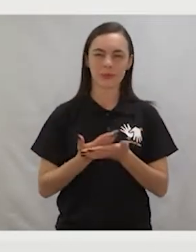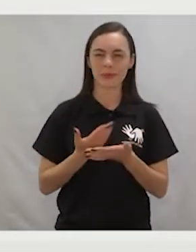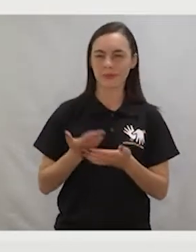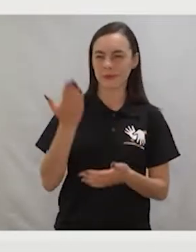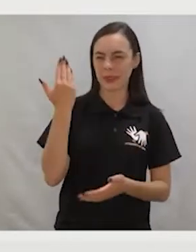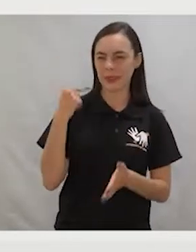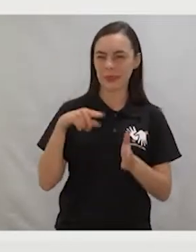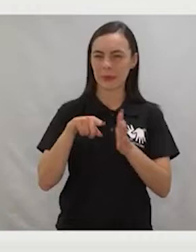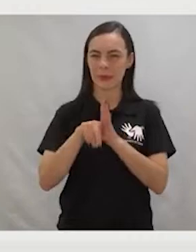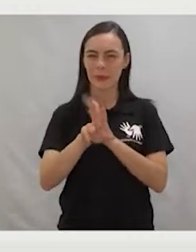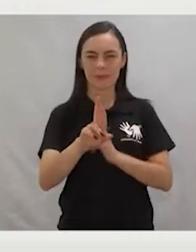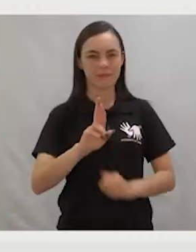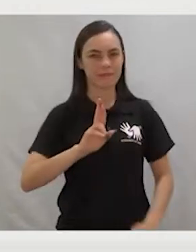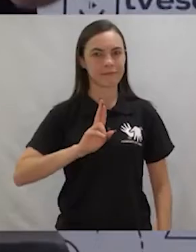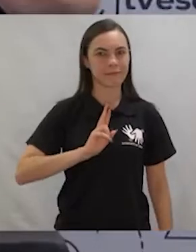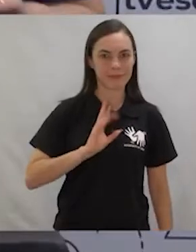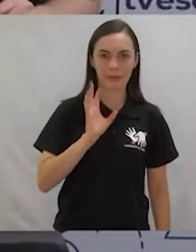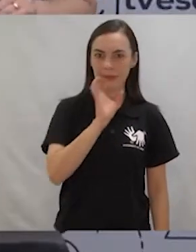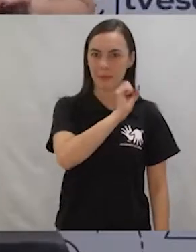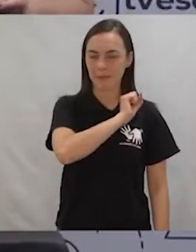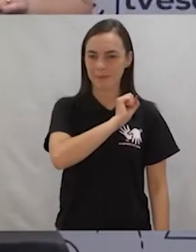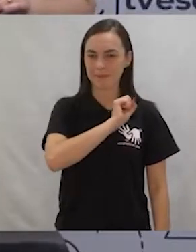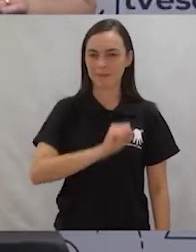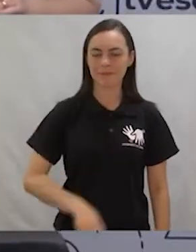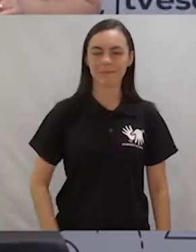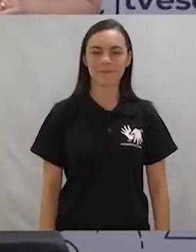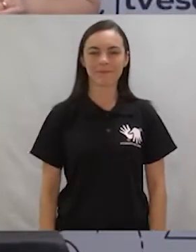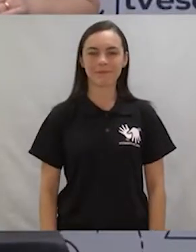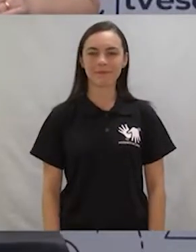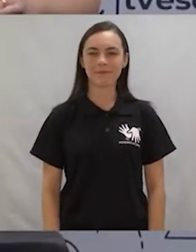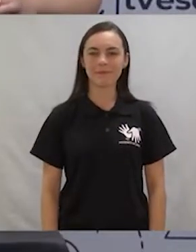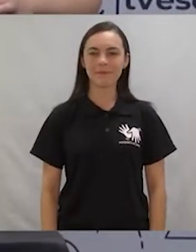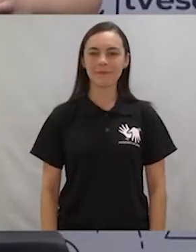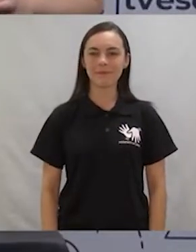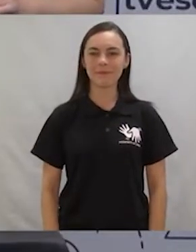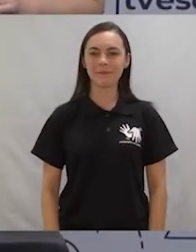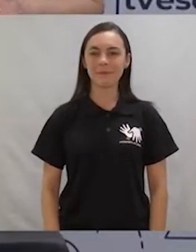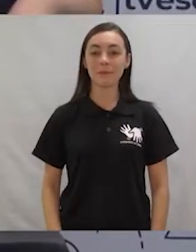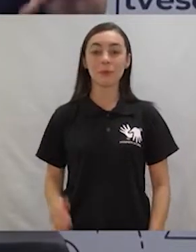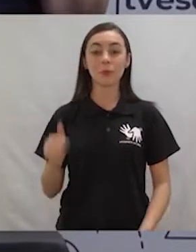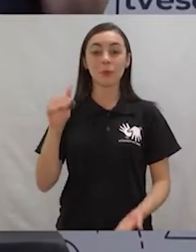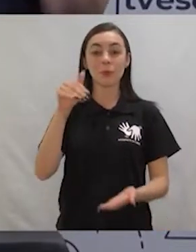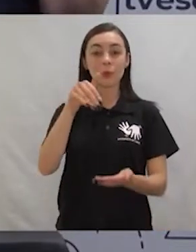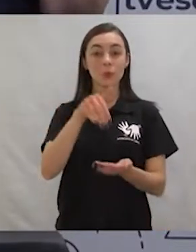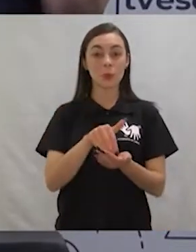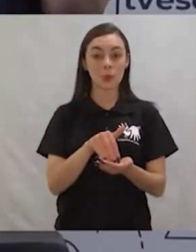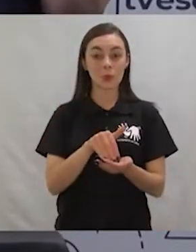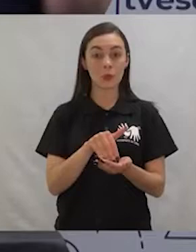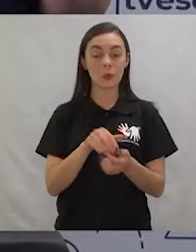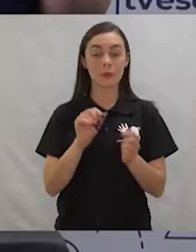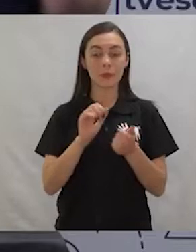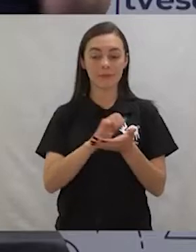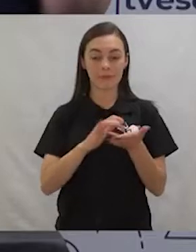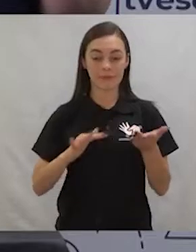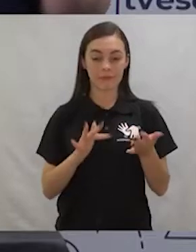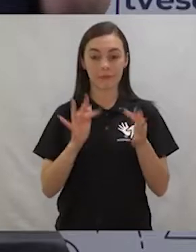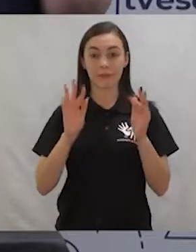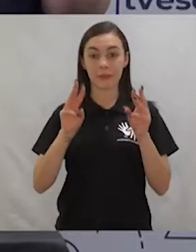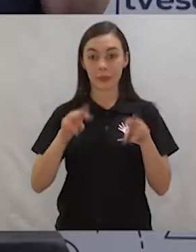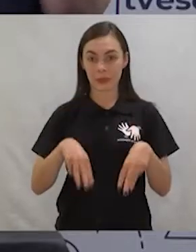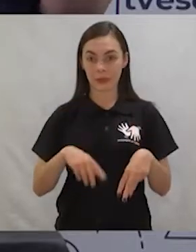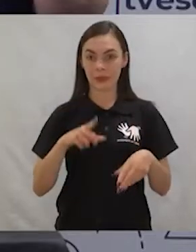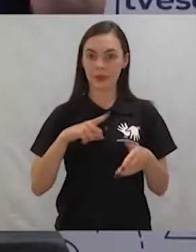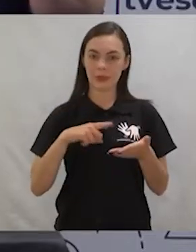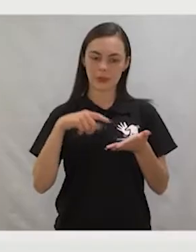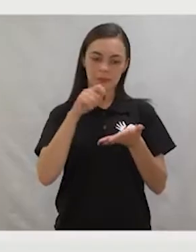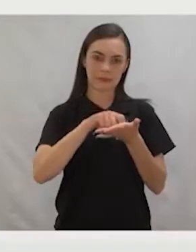com perguntas e vocês respondendo bem rapidinho para nós. E no final, atividade final, onde vocês farão